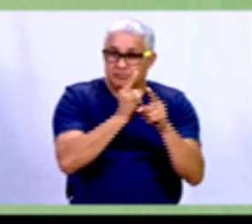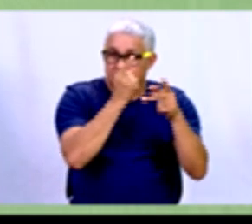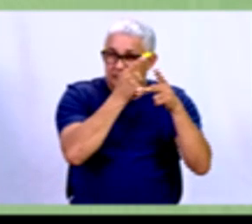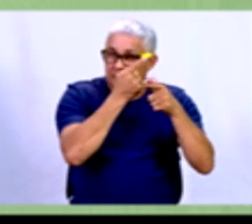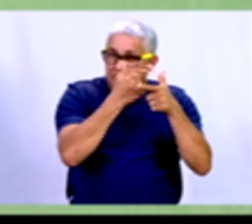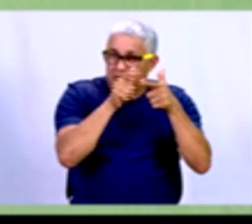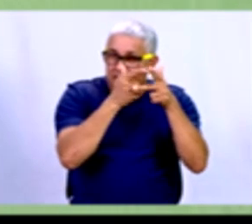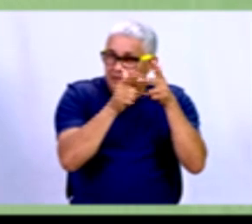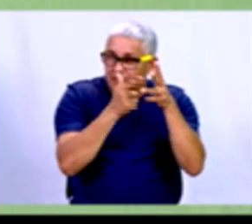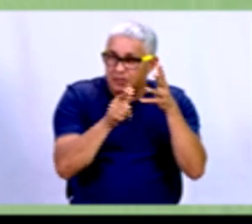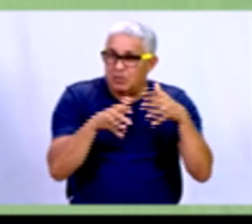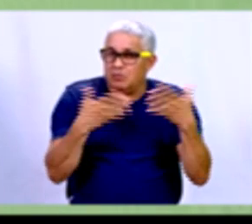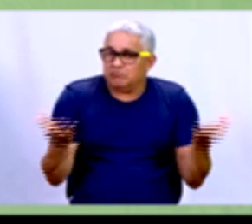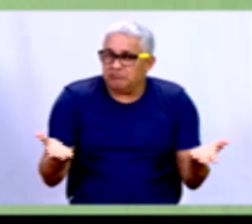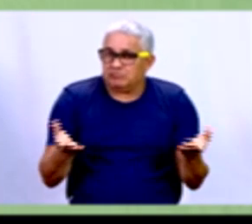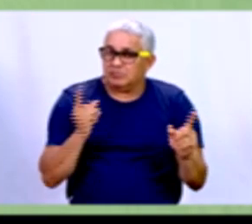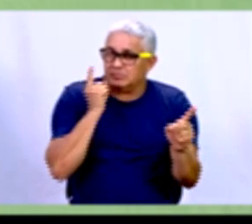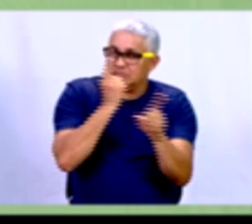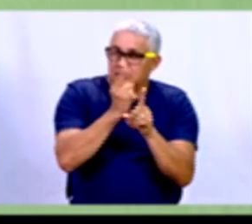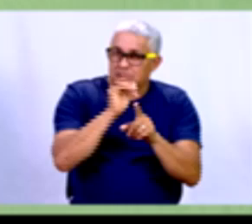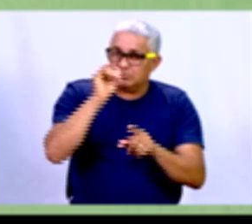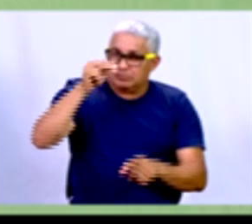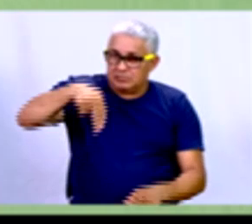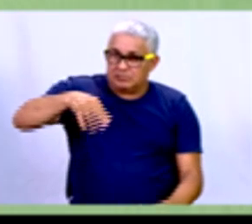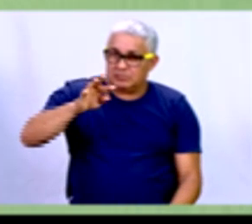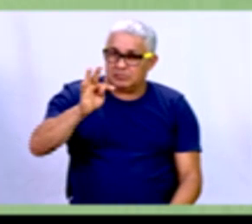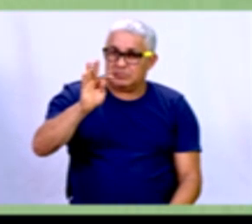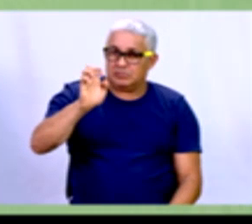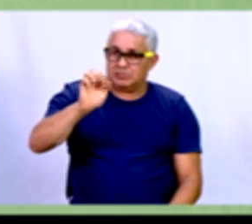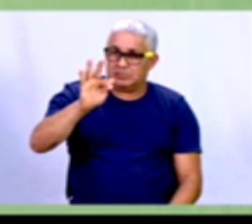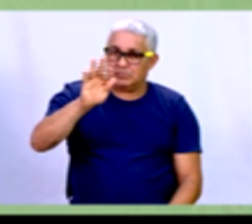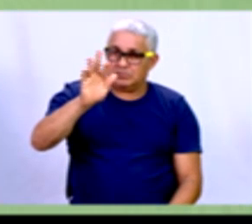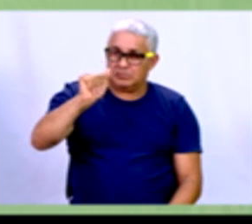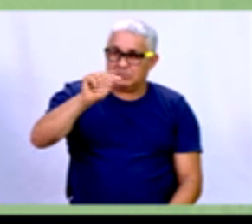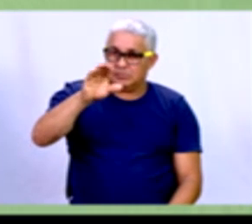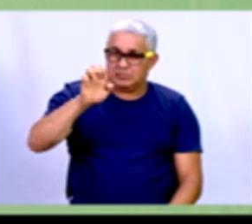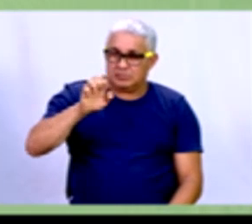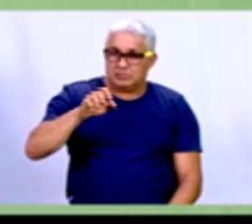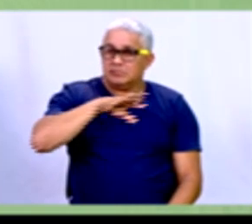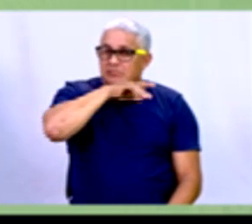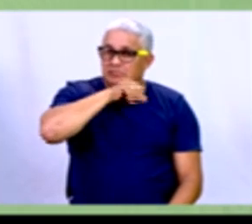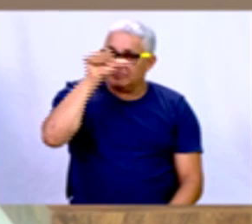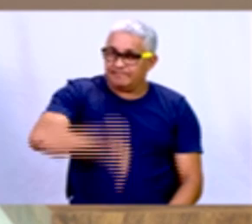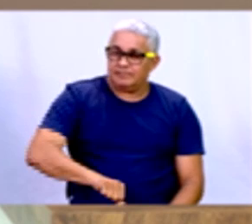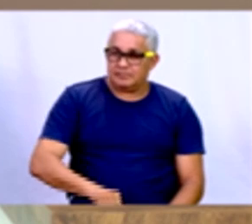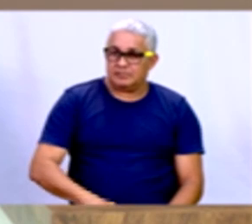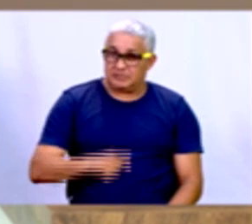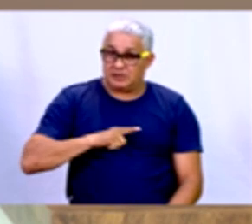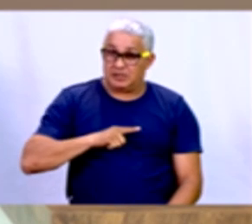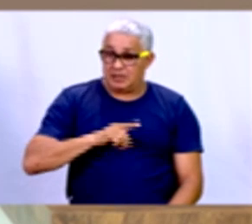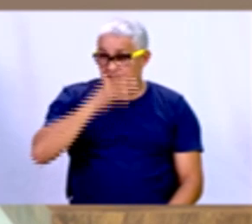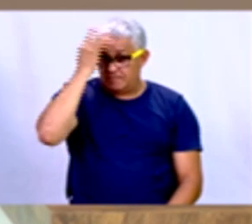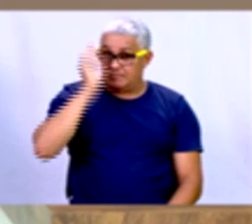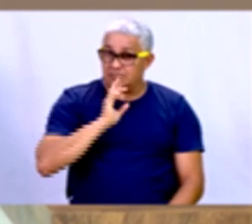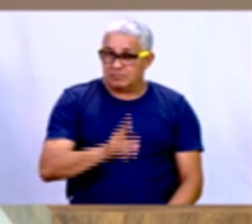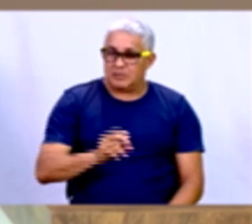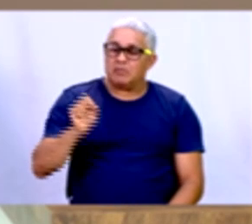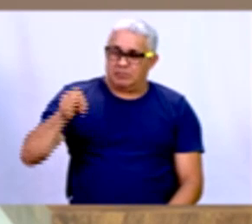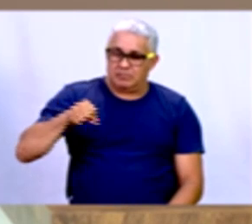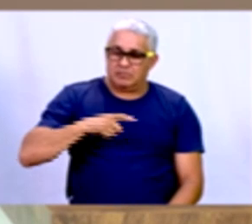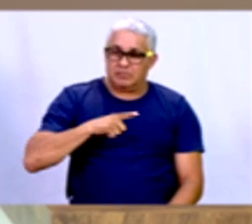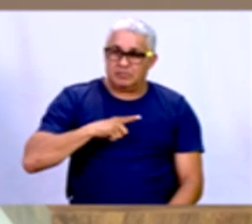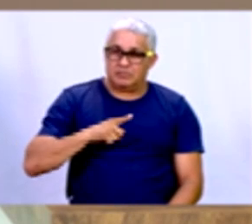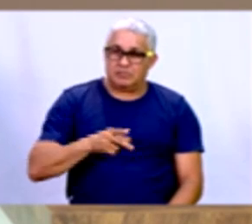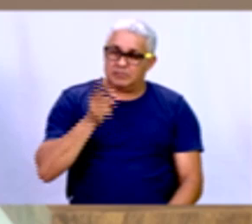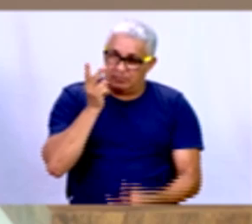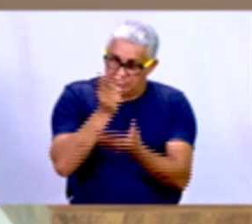ser encontrados em interfaces mal elaboradas. Alguém respondeu? Sim, nós tivemos também do mesmo polo,